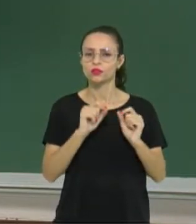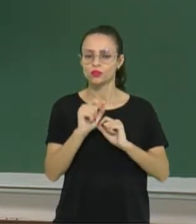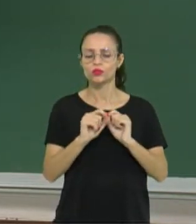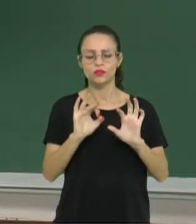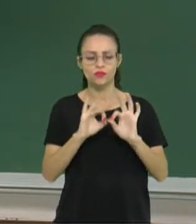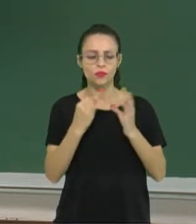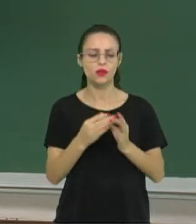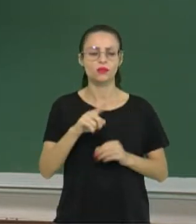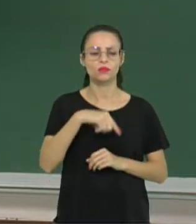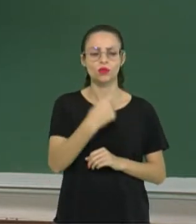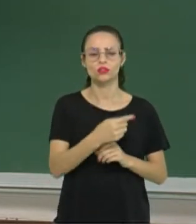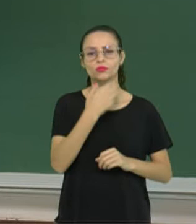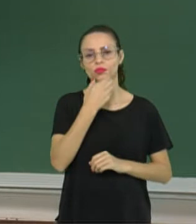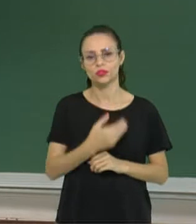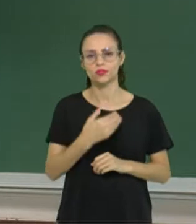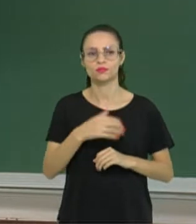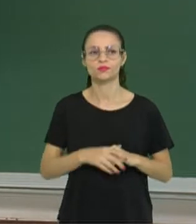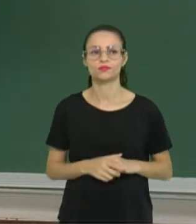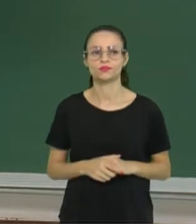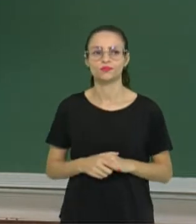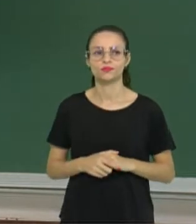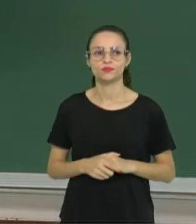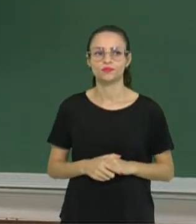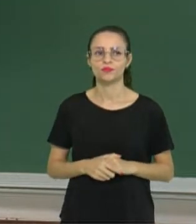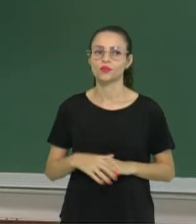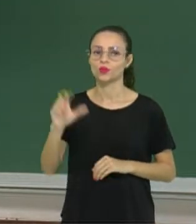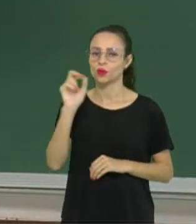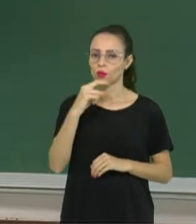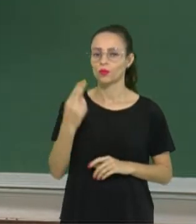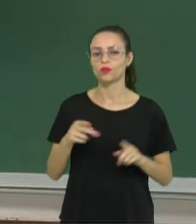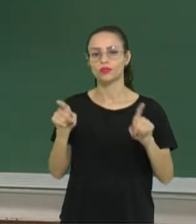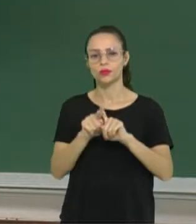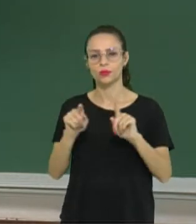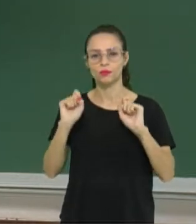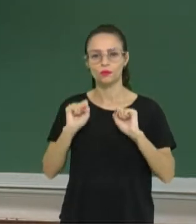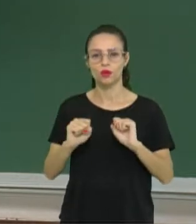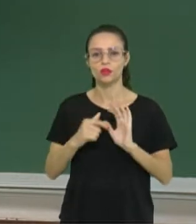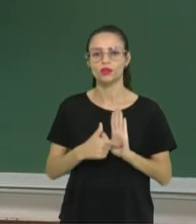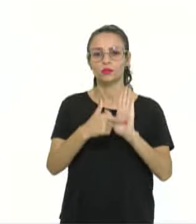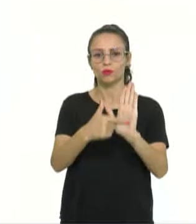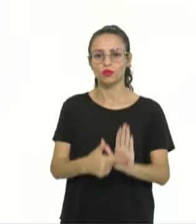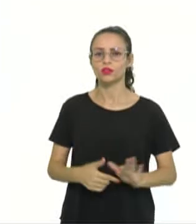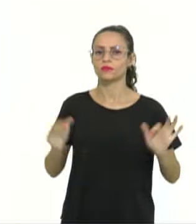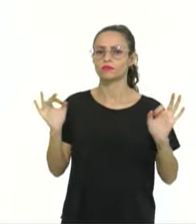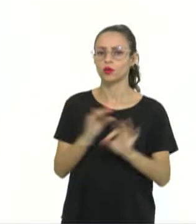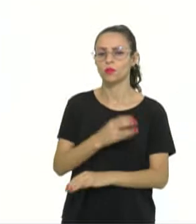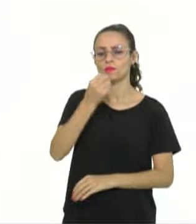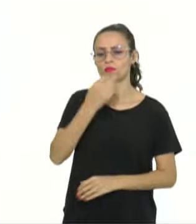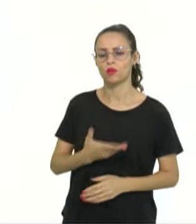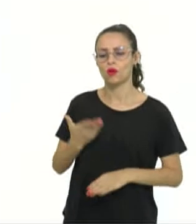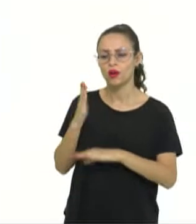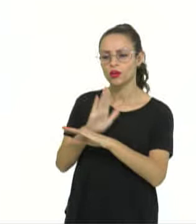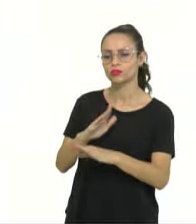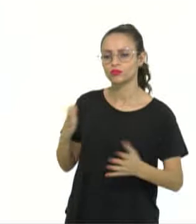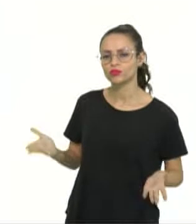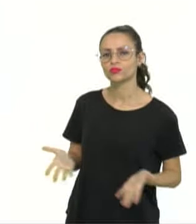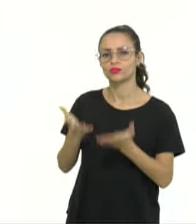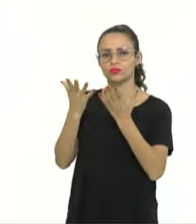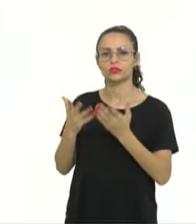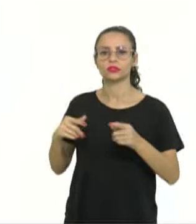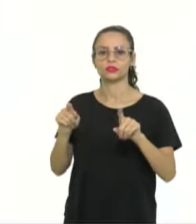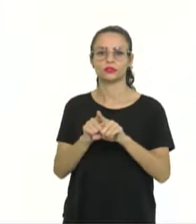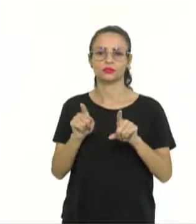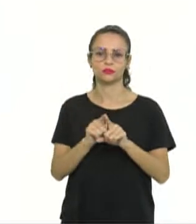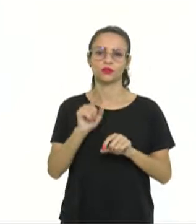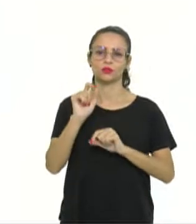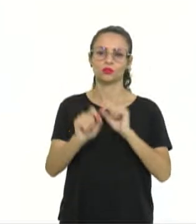I will meet my family at the Christmas or next Christmas. Ou também usamos quando queremos expressar prontidão, boa vontade, disposição, no